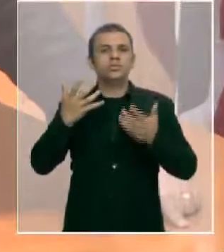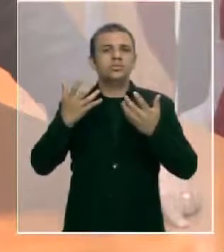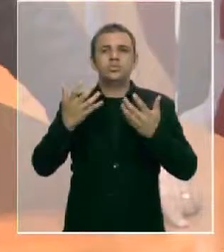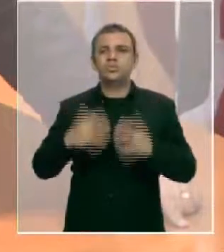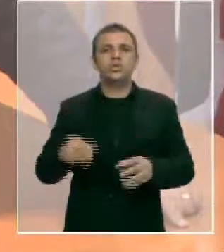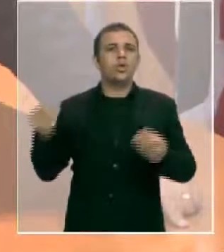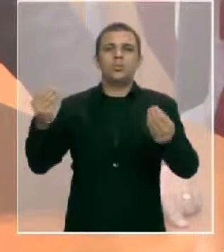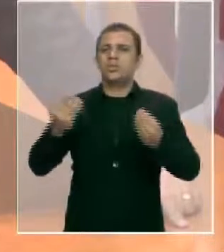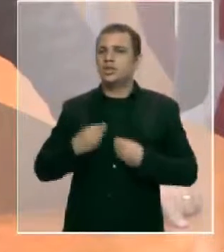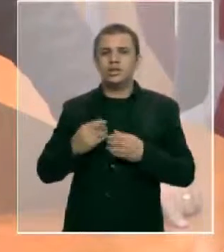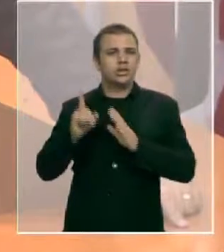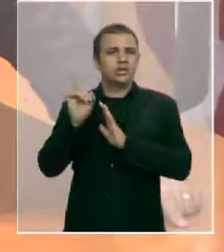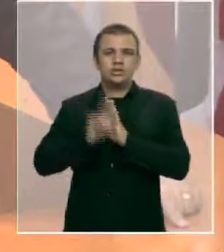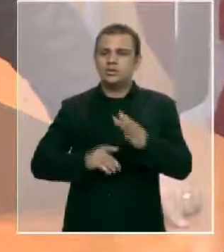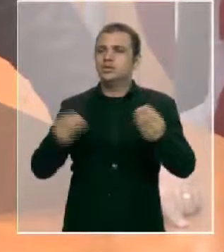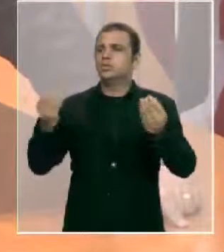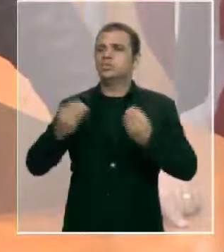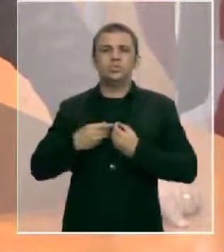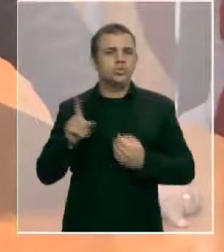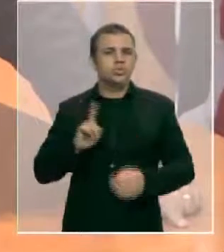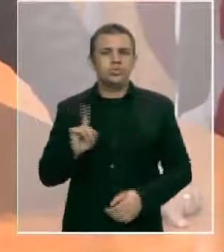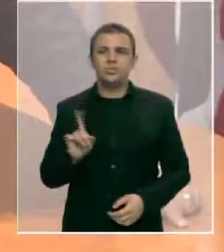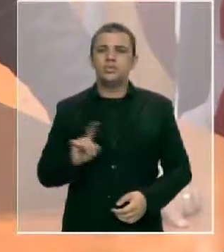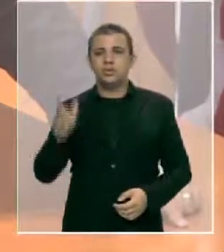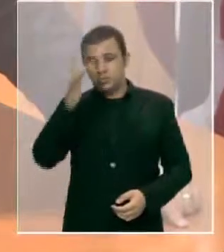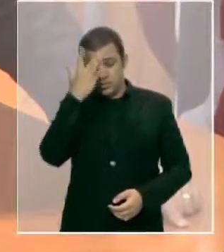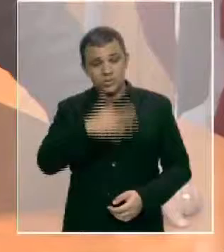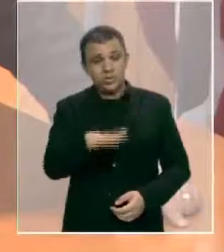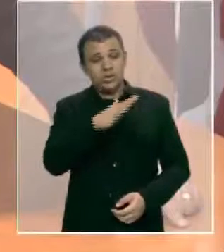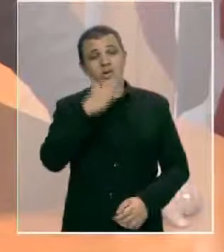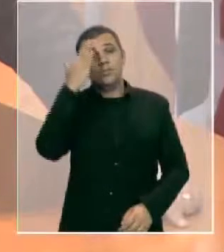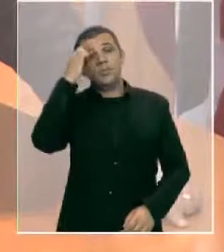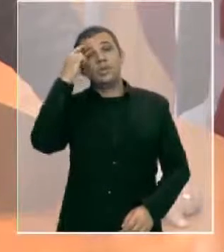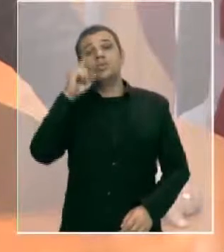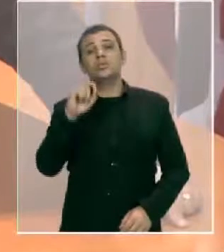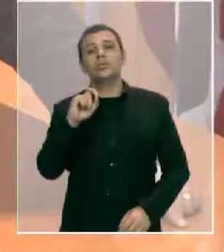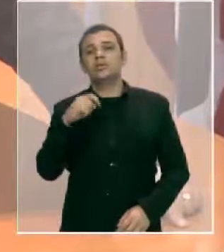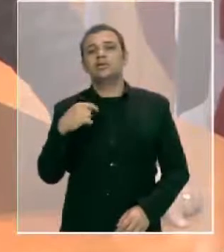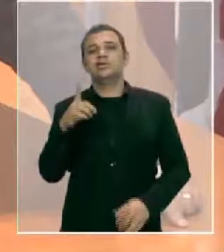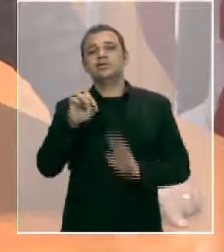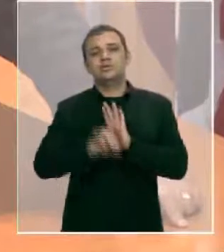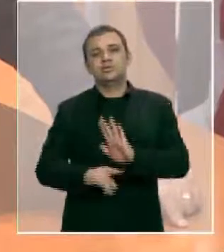até entendem que não o têm. E assim essa comunidade